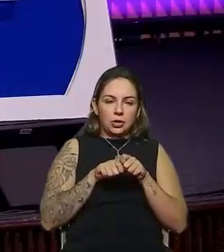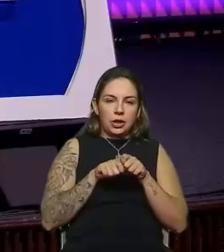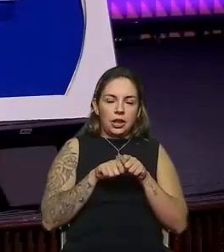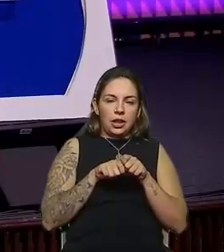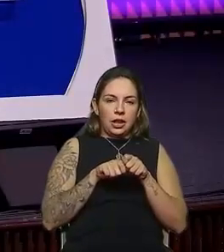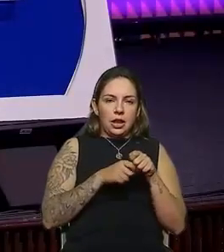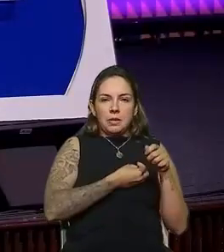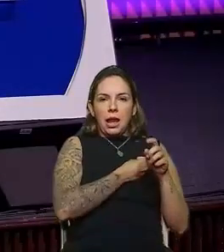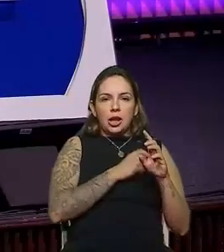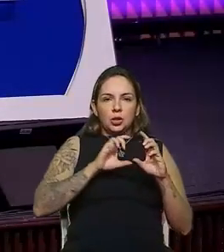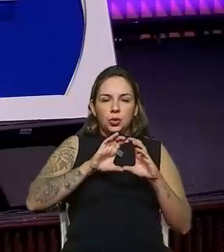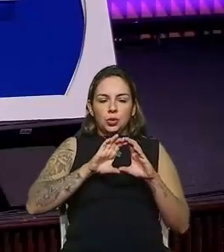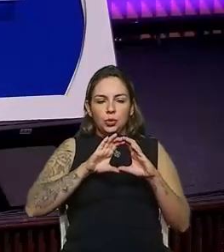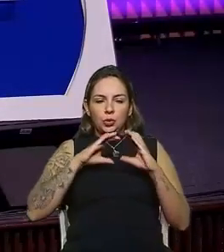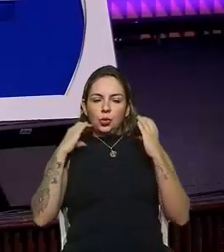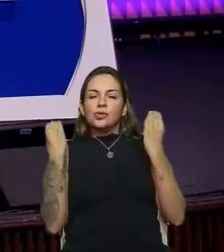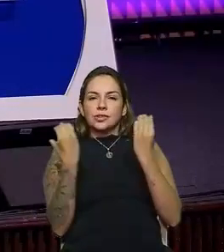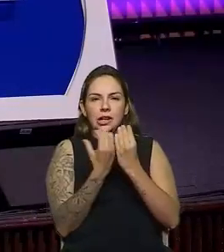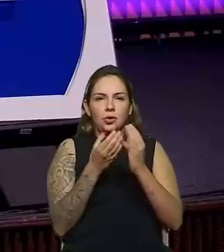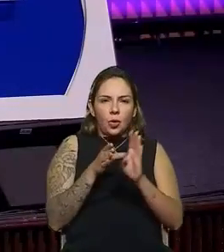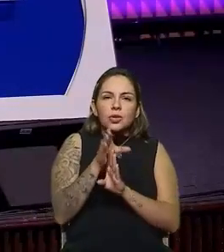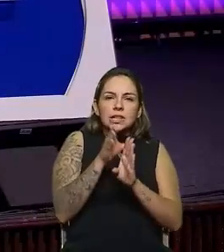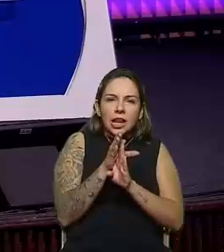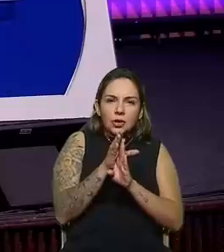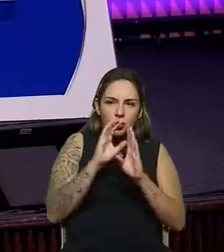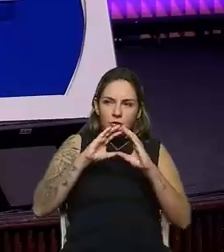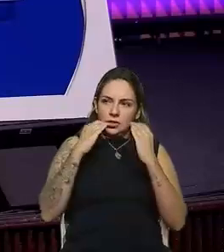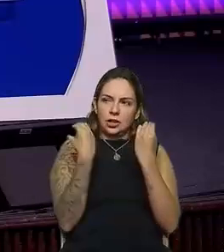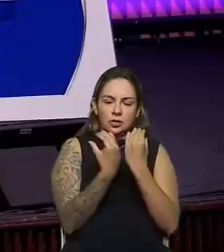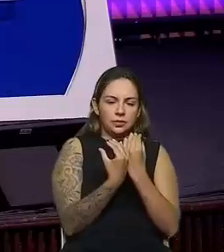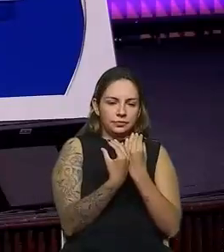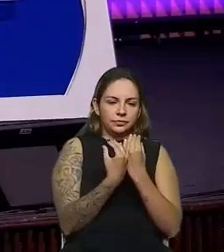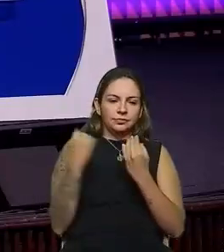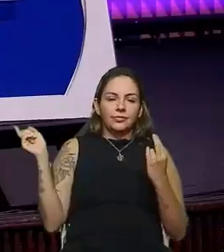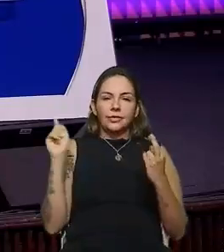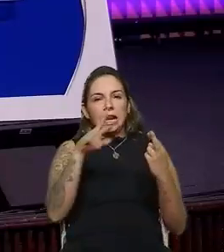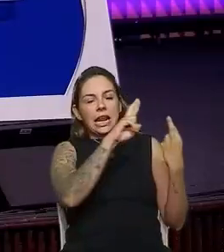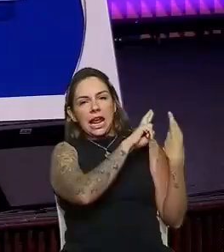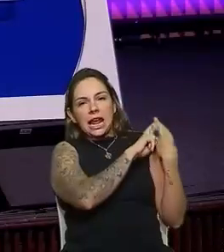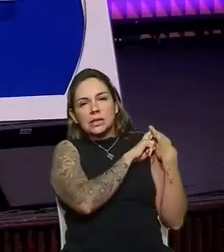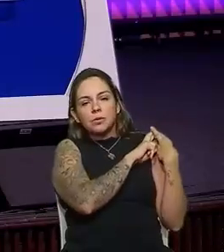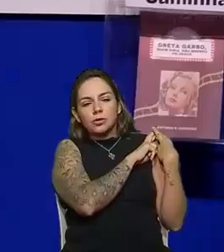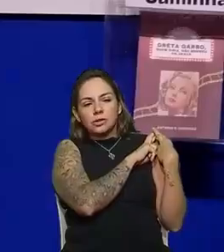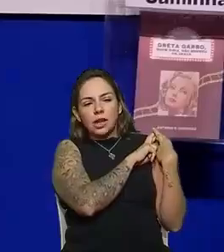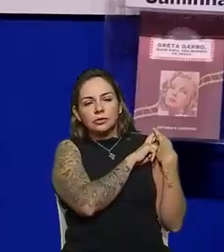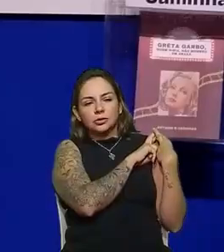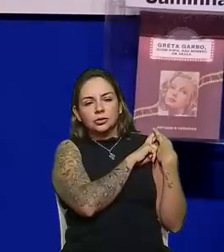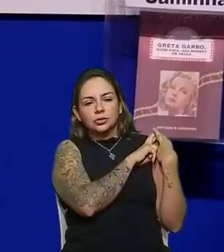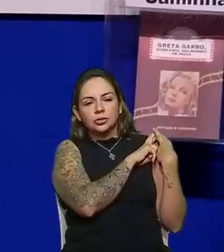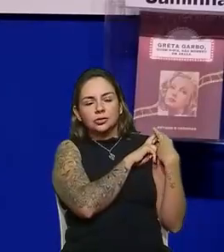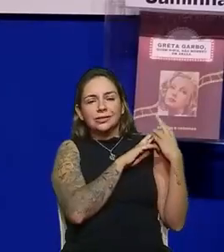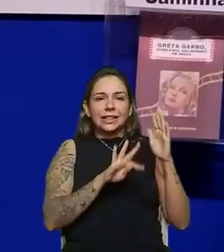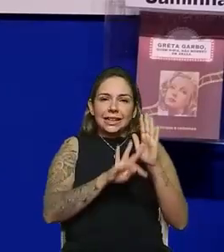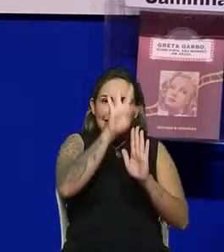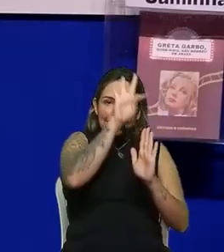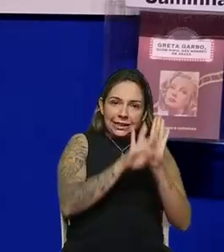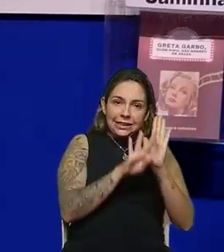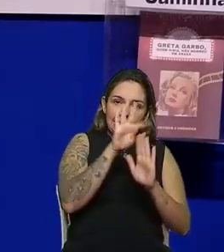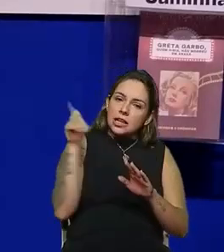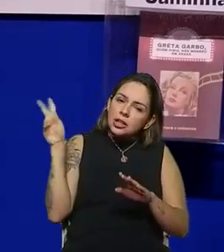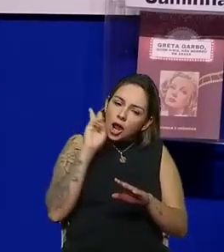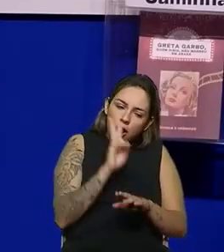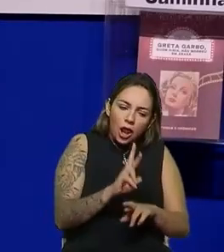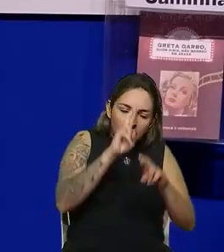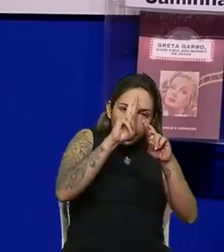obra do Carlos Drummond de Andrade na Editora Record, e que ele é o responsável pela fixação definitiva do texto da obra do Carlos.